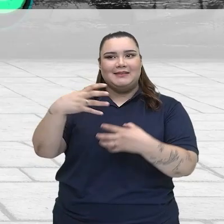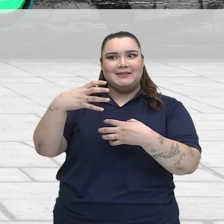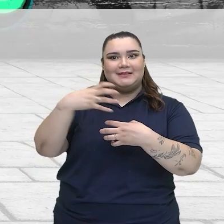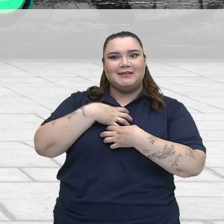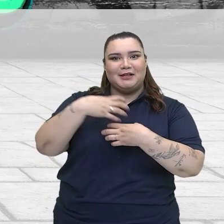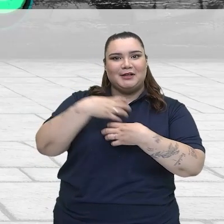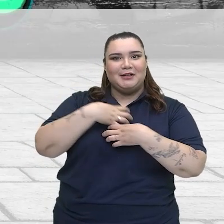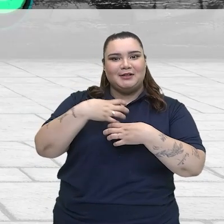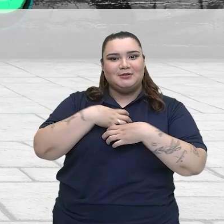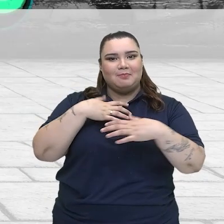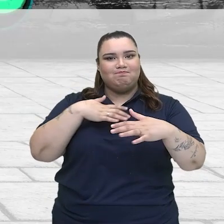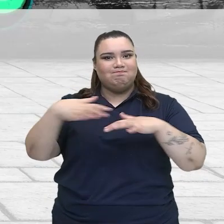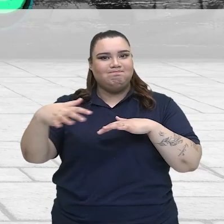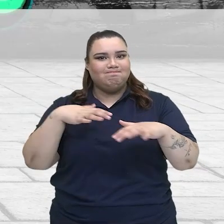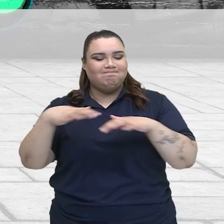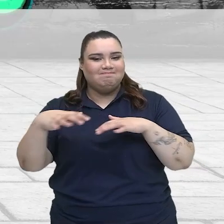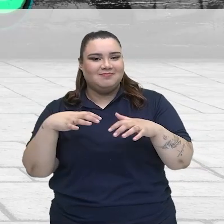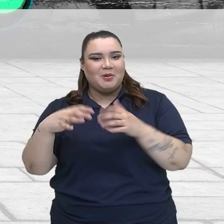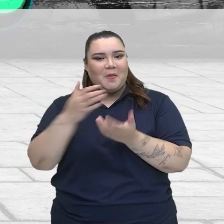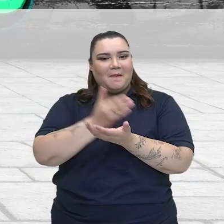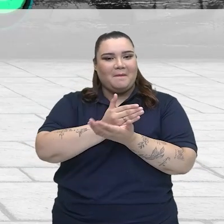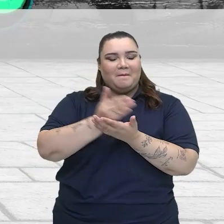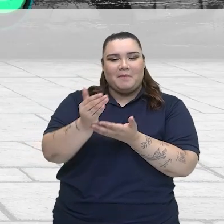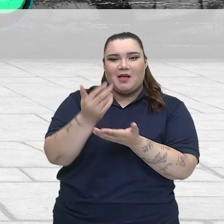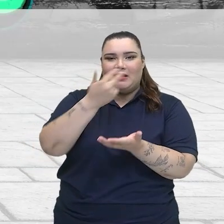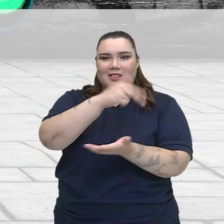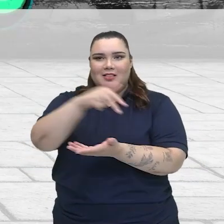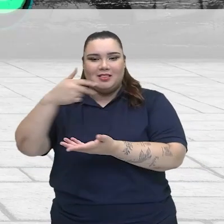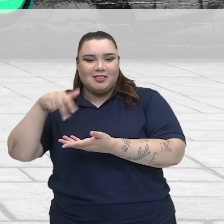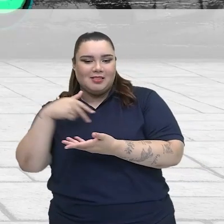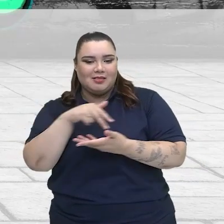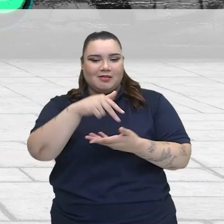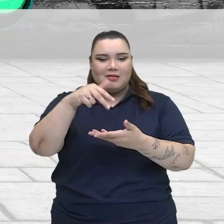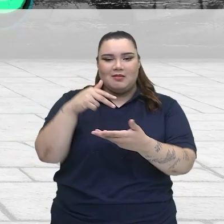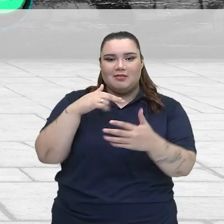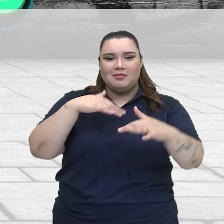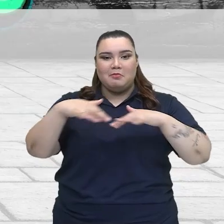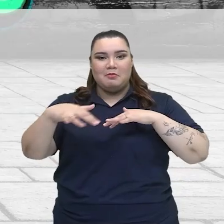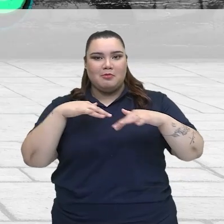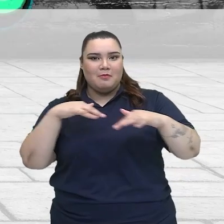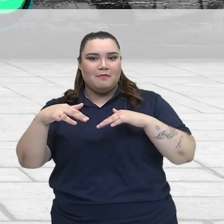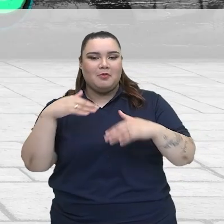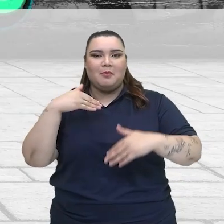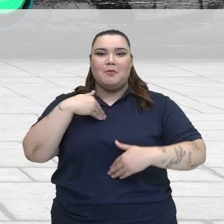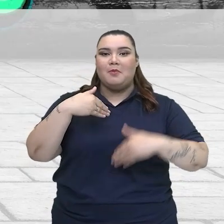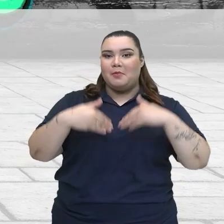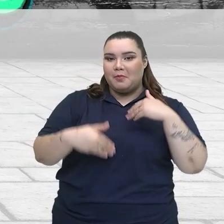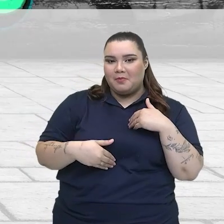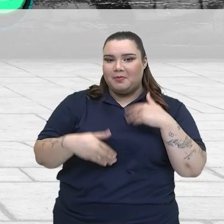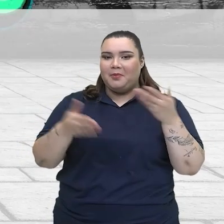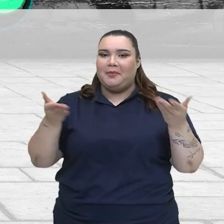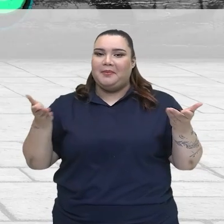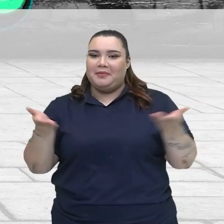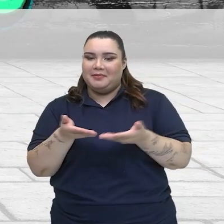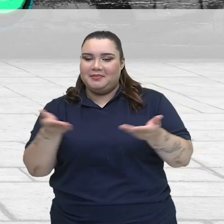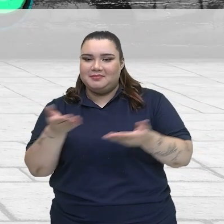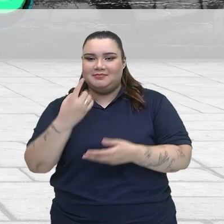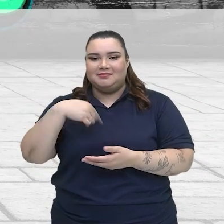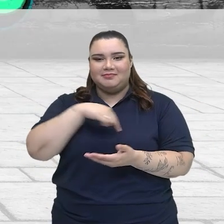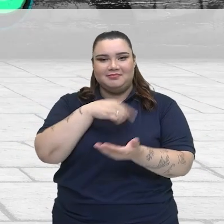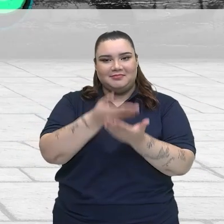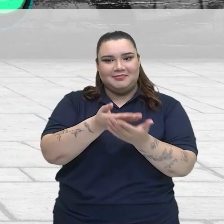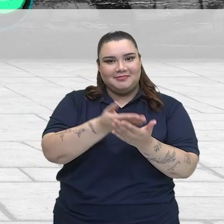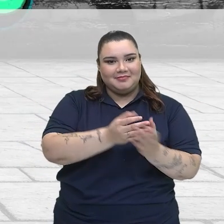música, vocês vão começar a querer dançar, movimentar o seu corpo, e é justamente isso que nós vamos conhecer no decorrer da